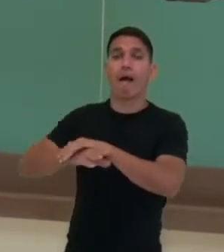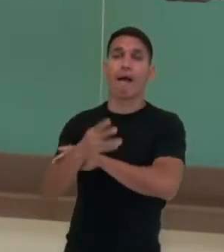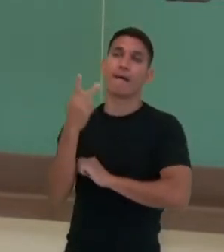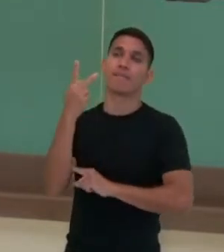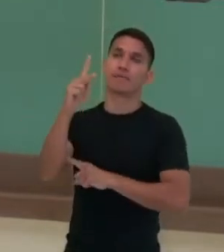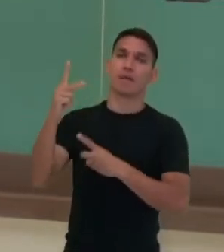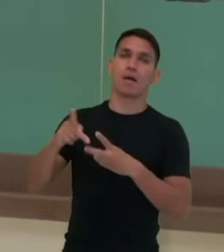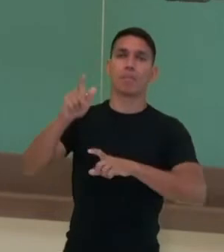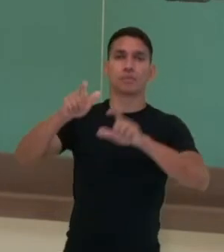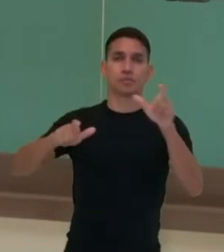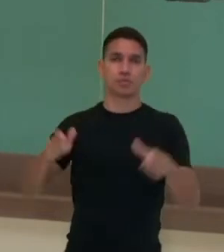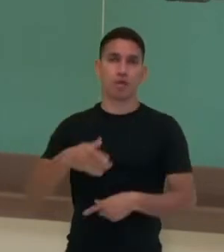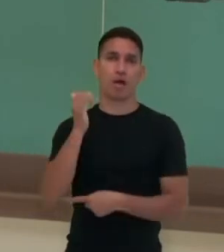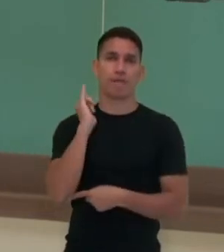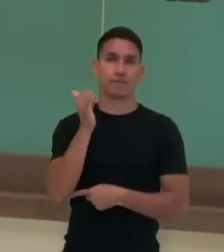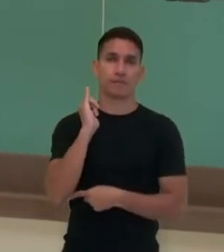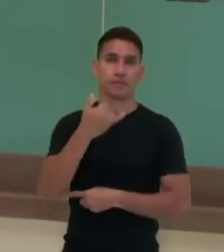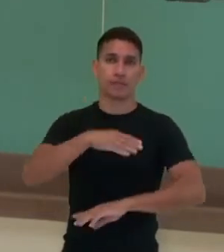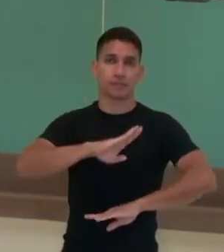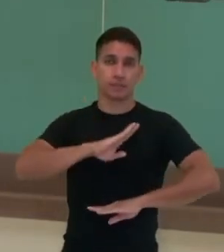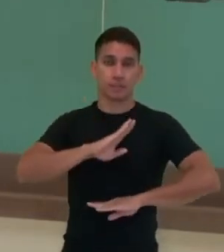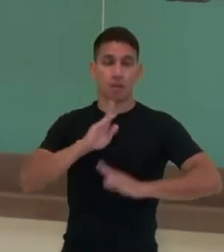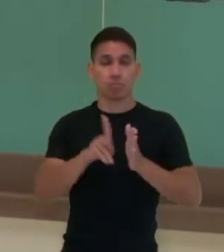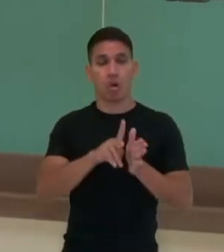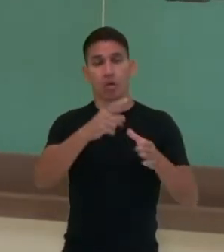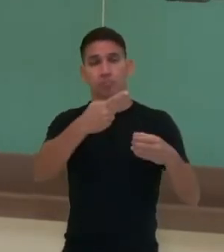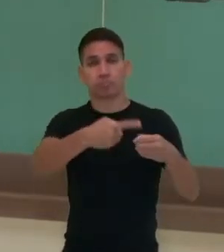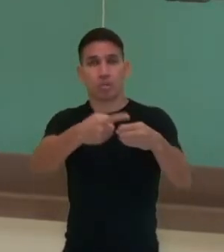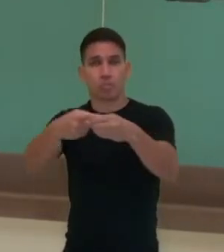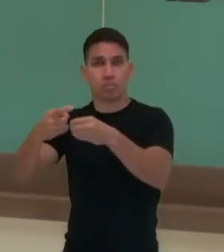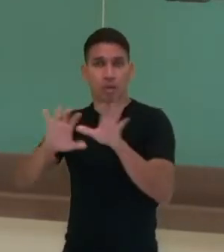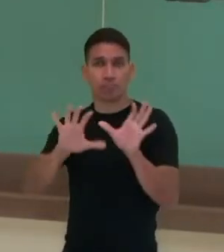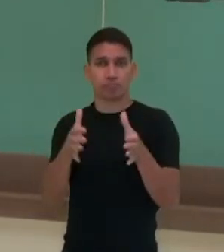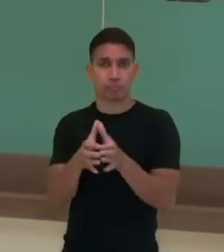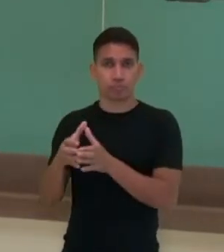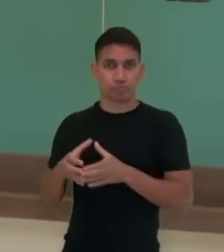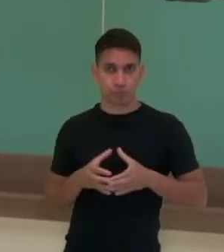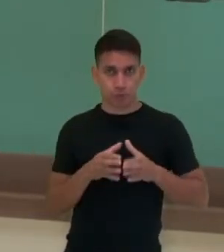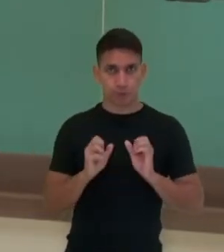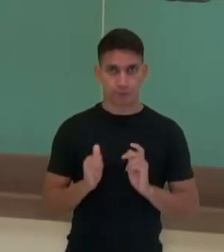contar causos, né, dentro daquelas comunidades, tá bom?